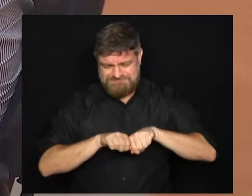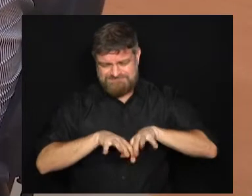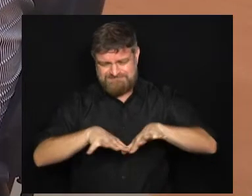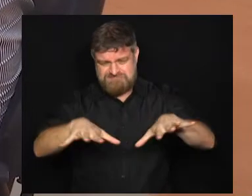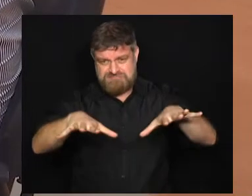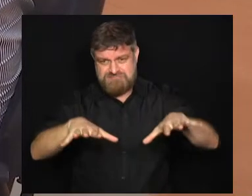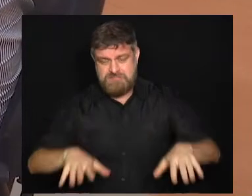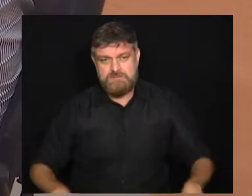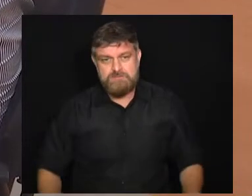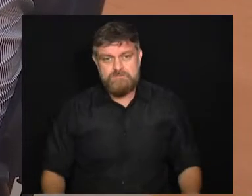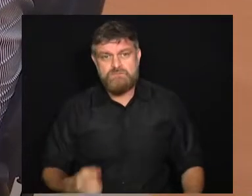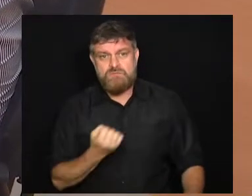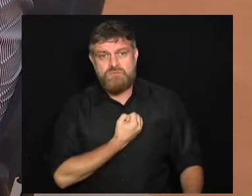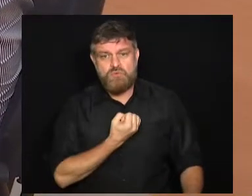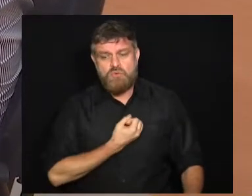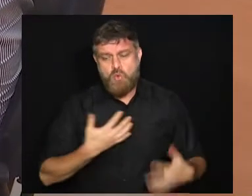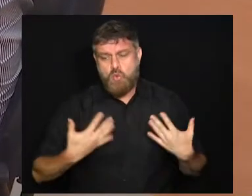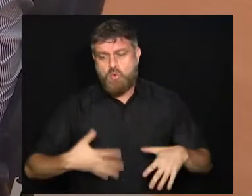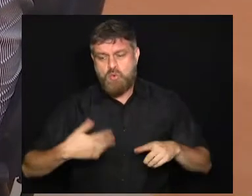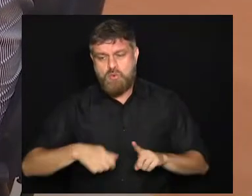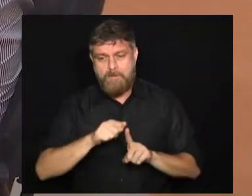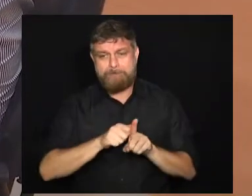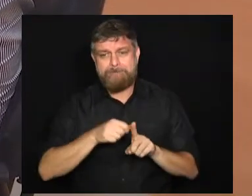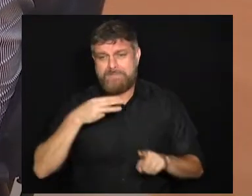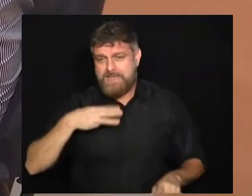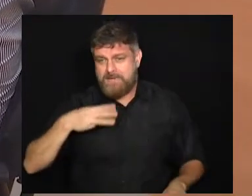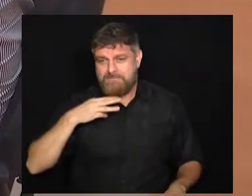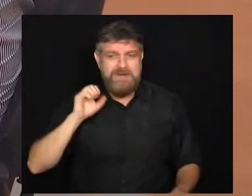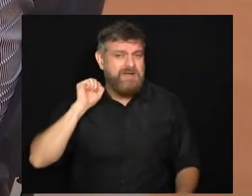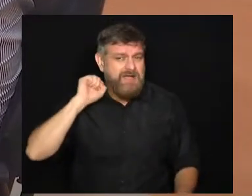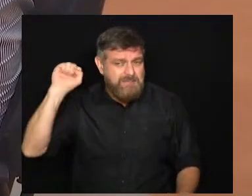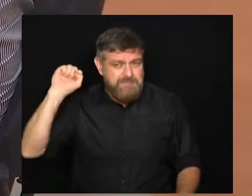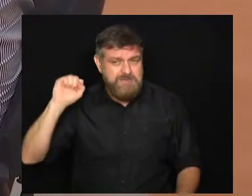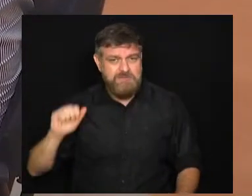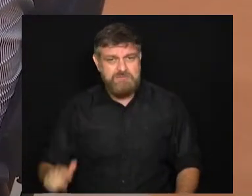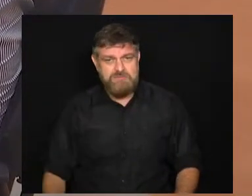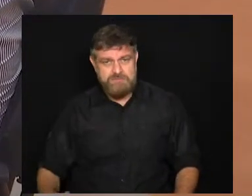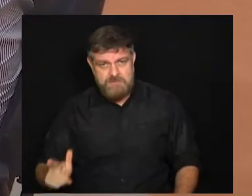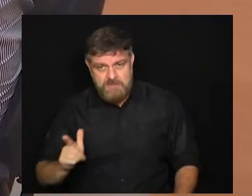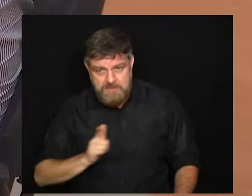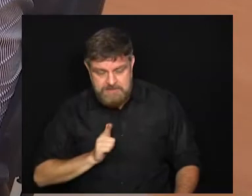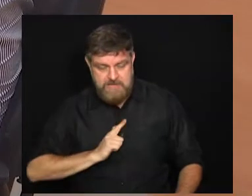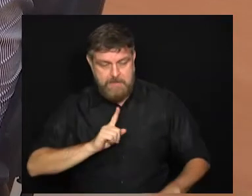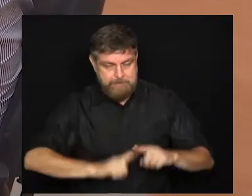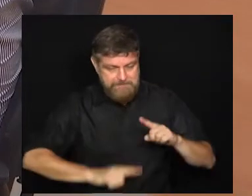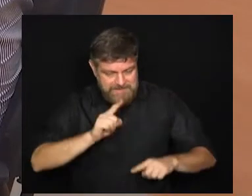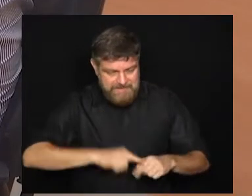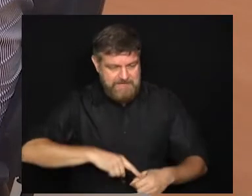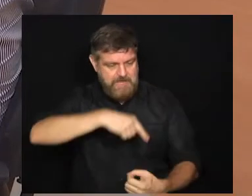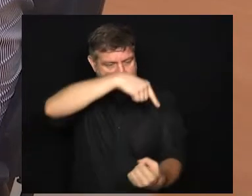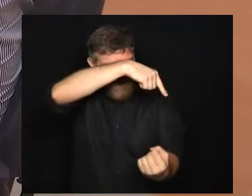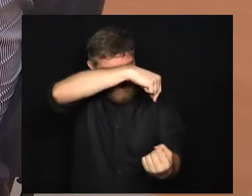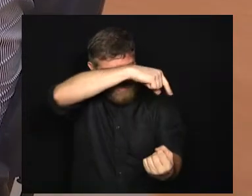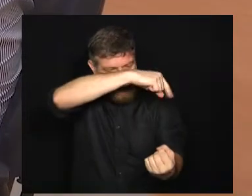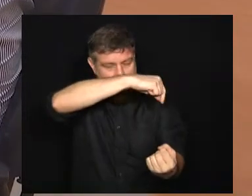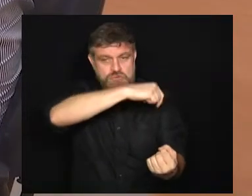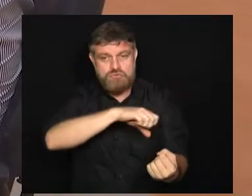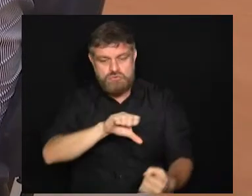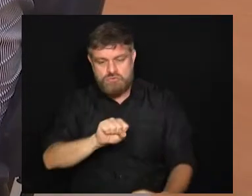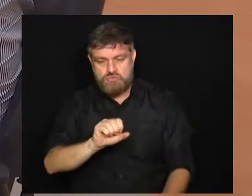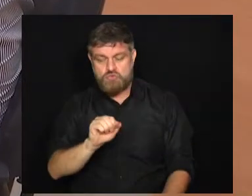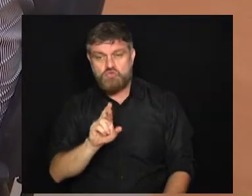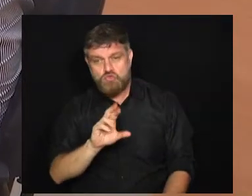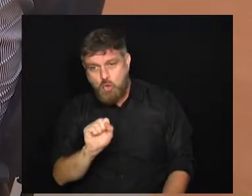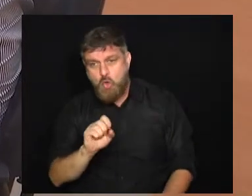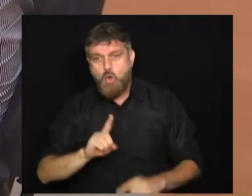da epidemia lá pelos meses de março, abril, né, se a gente vai ter insumos, como é que está a questão da previsão de insumos e, da mesma forma,